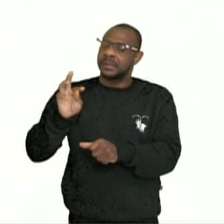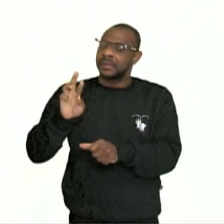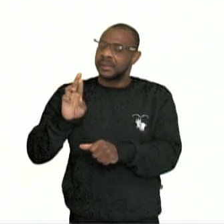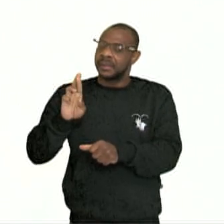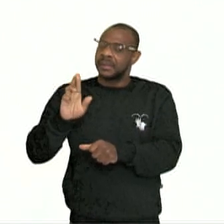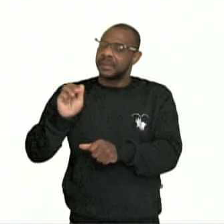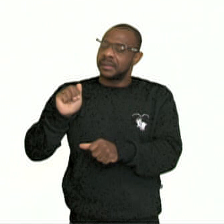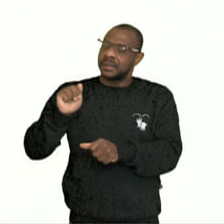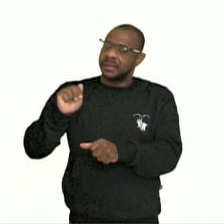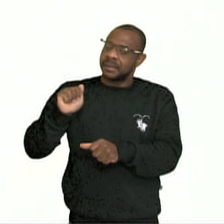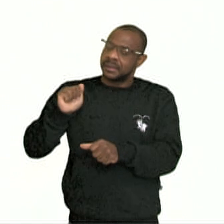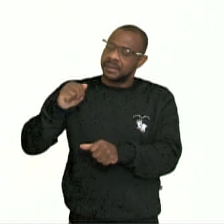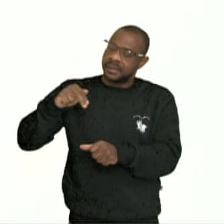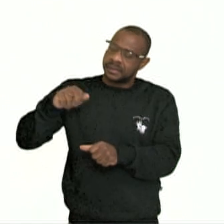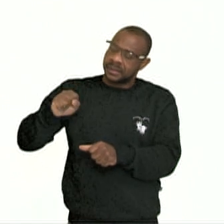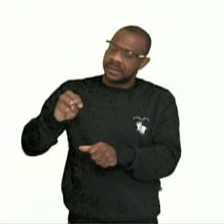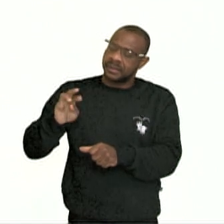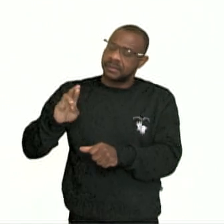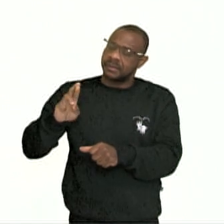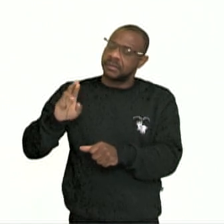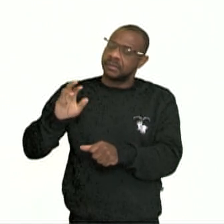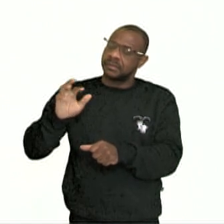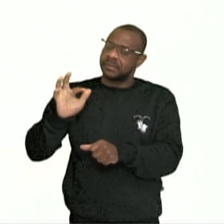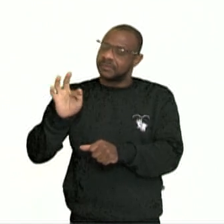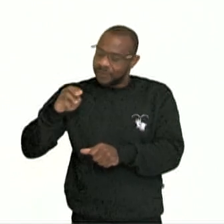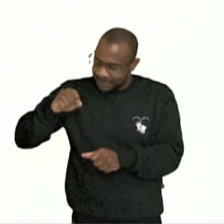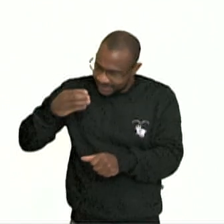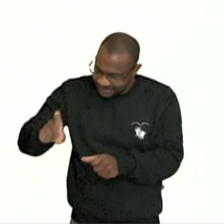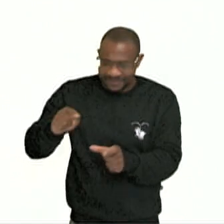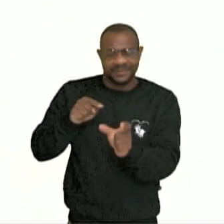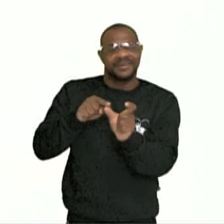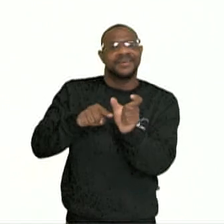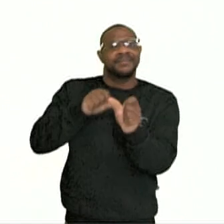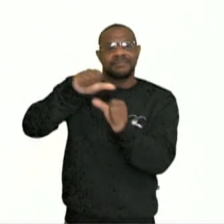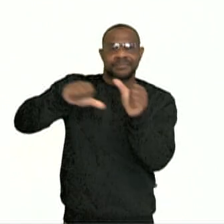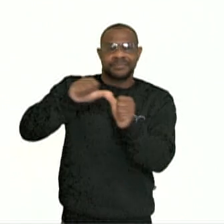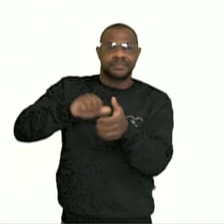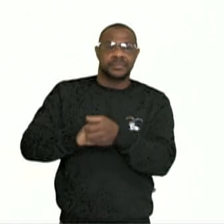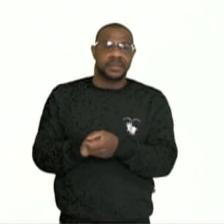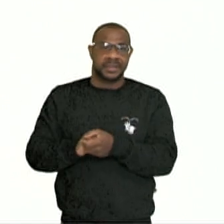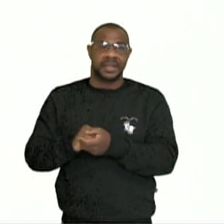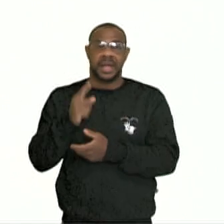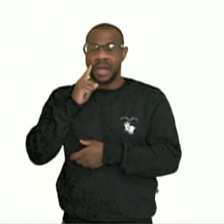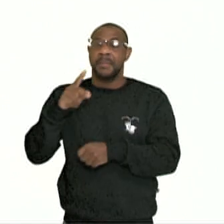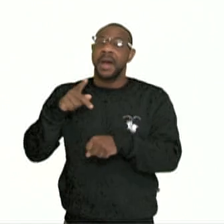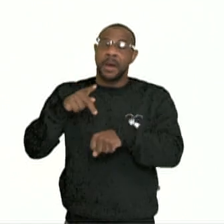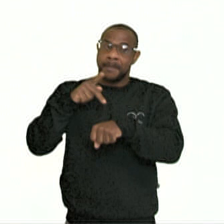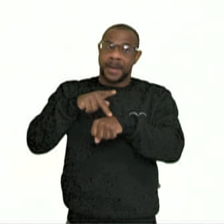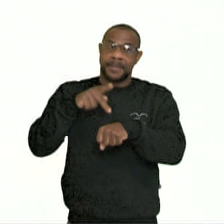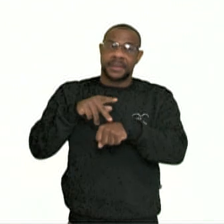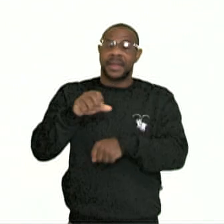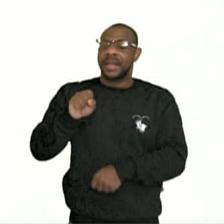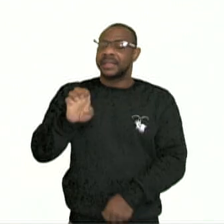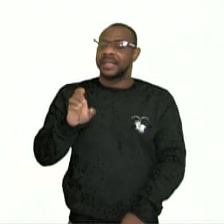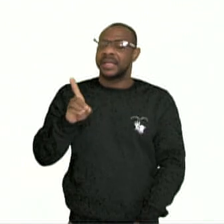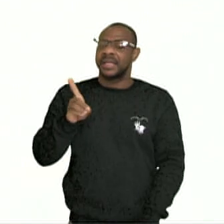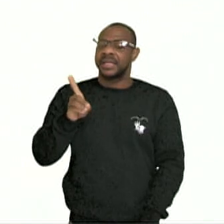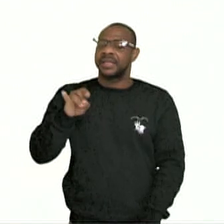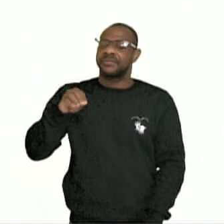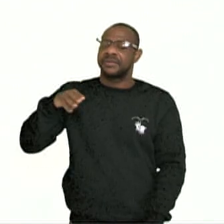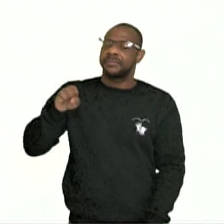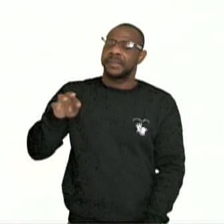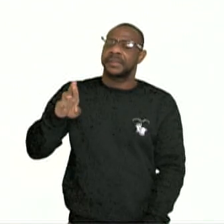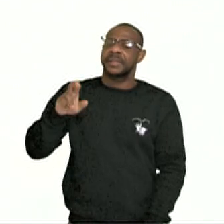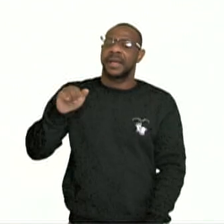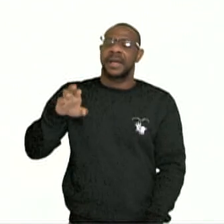a argila foi transformada, que é uma rocha o quê? Sedimentar. A gente reparou, ó, uma